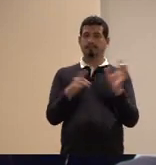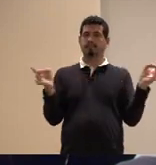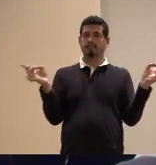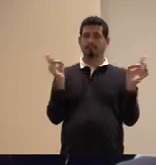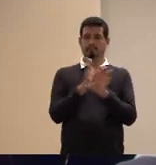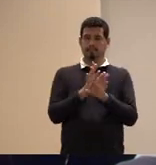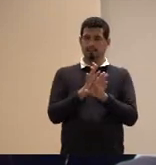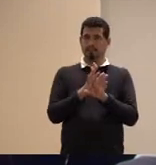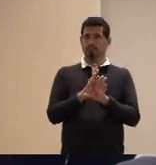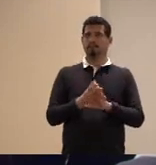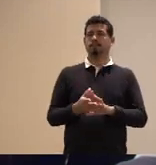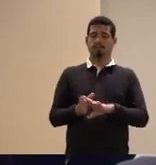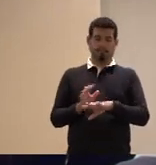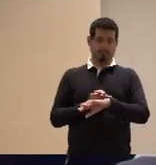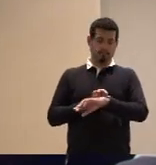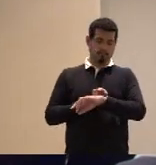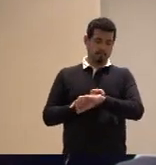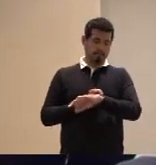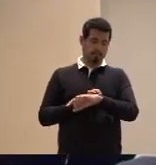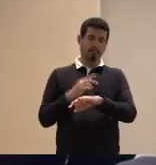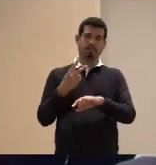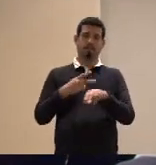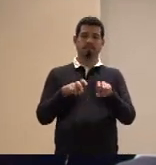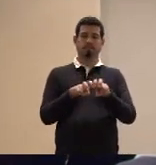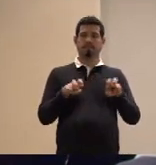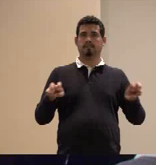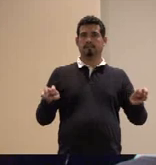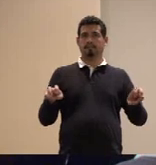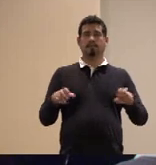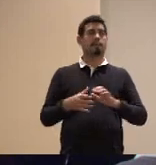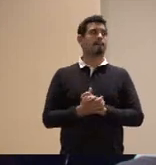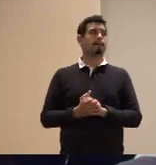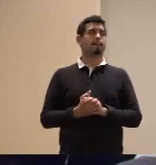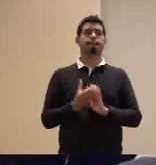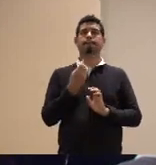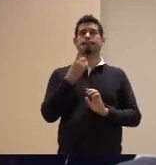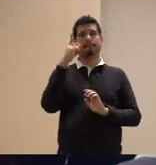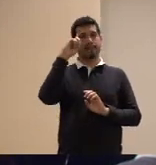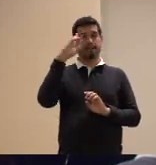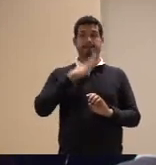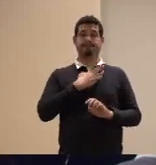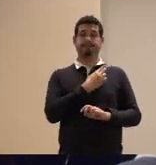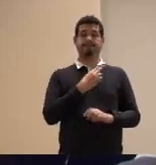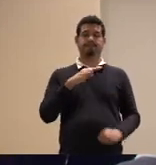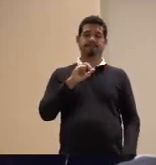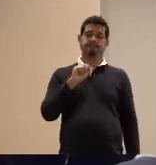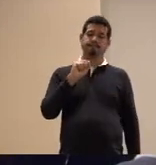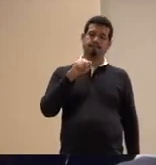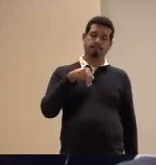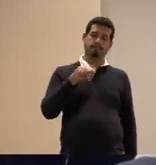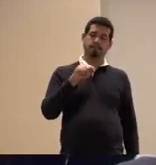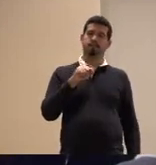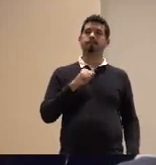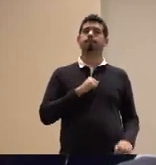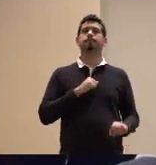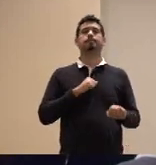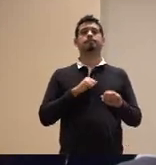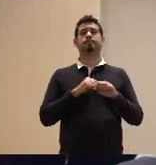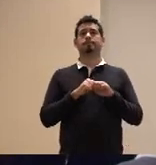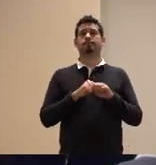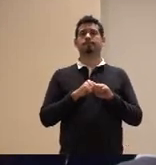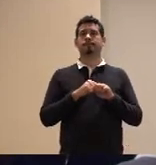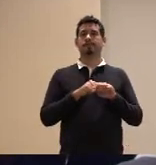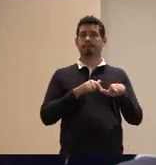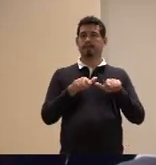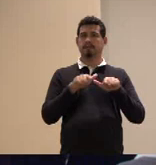da segunda mesa, tá, gente? Bom dia, eu sou Ana, trabalho na alta complexidade de